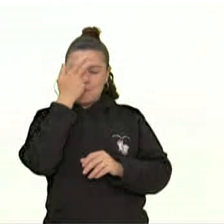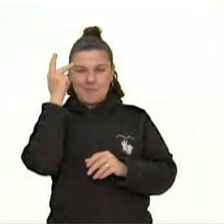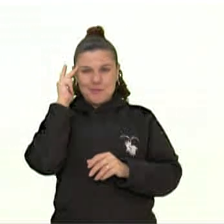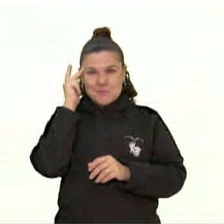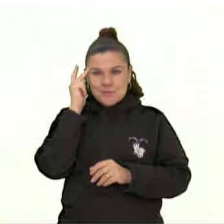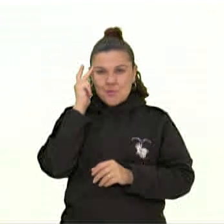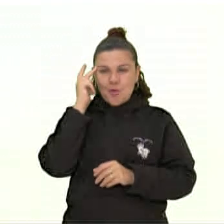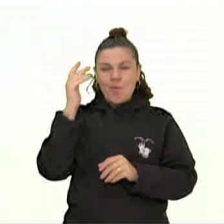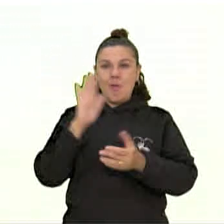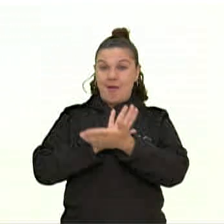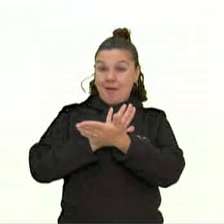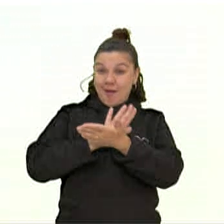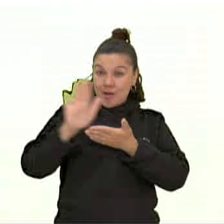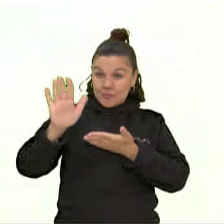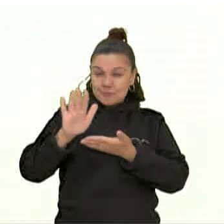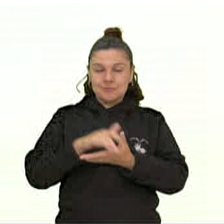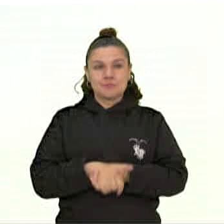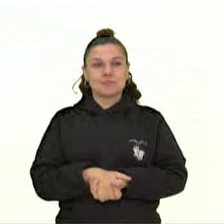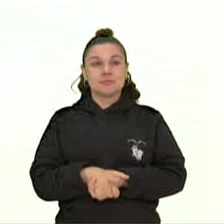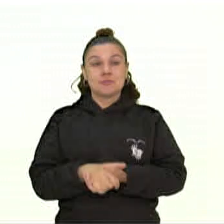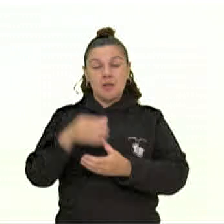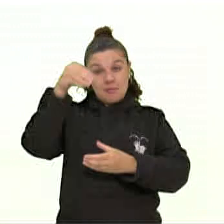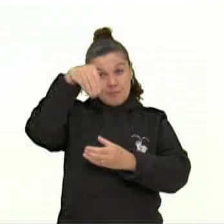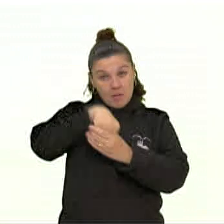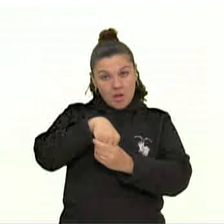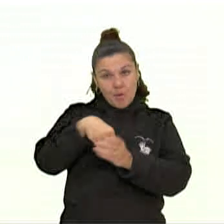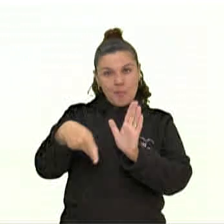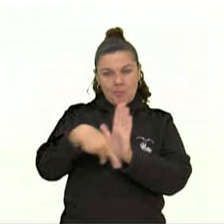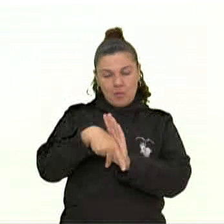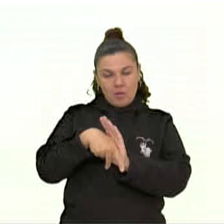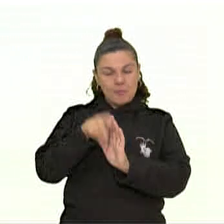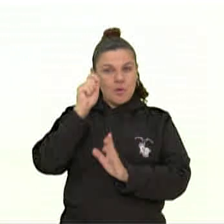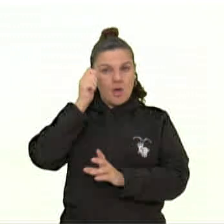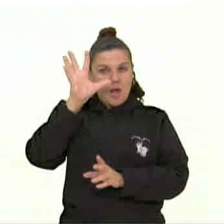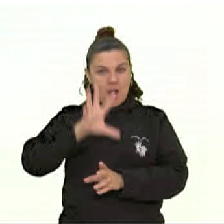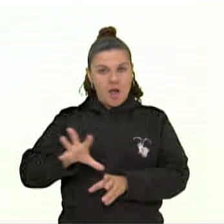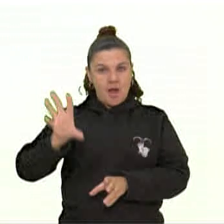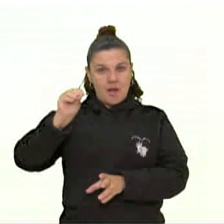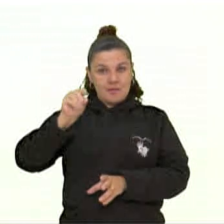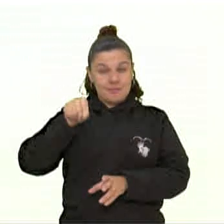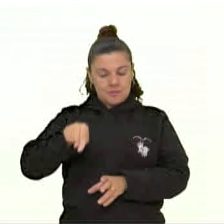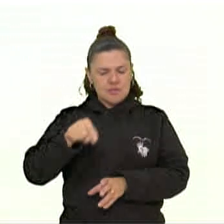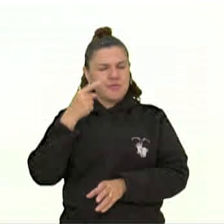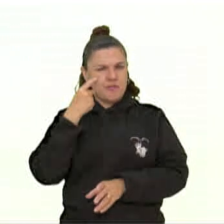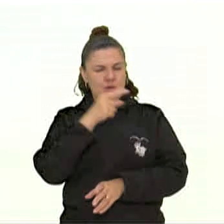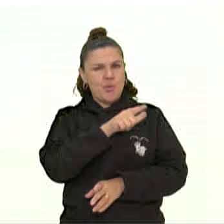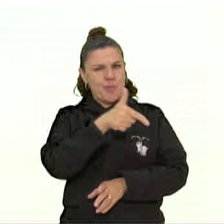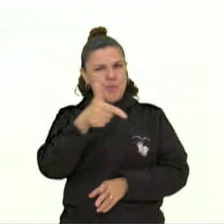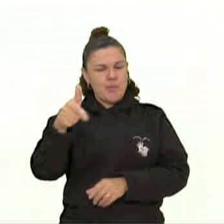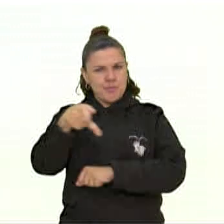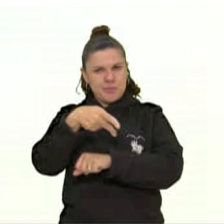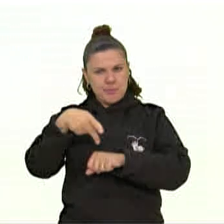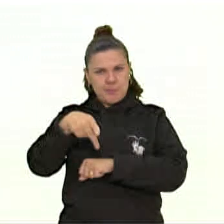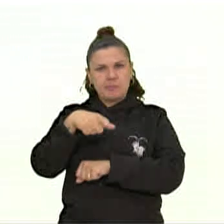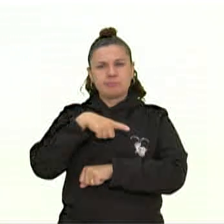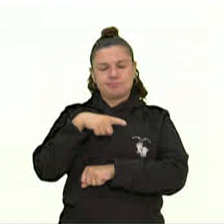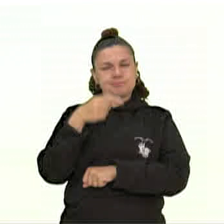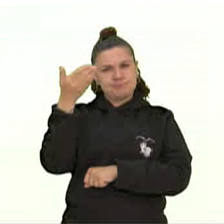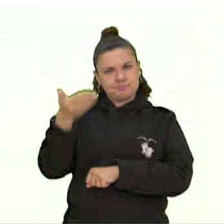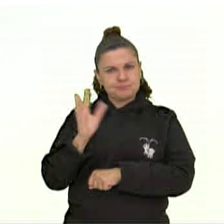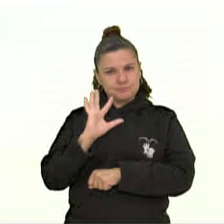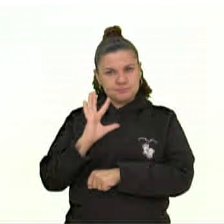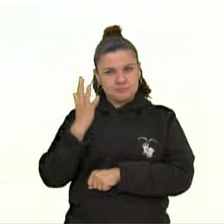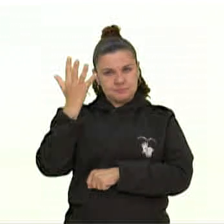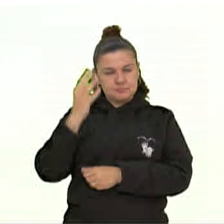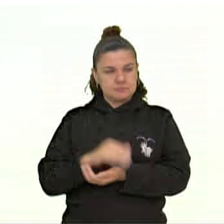bem acolhendo esses refugiados dentro do próprio continente africano. A gente vai ver em outros países também isso